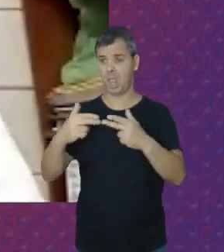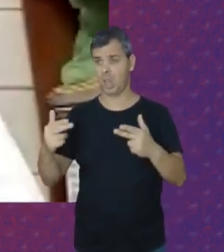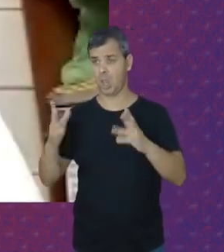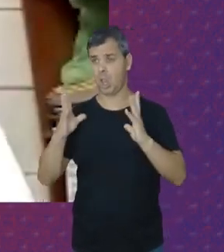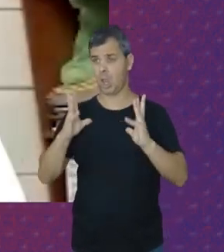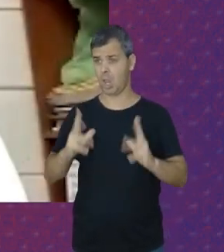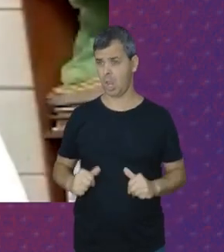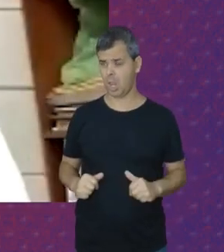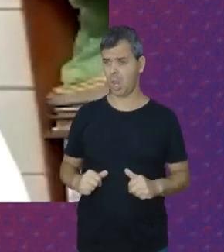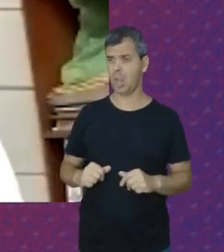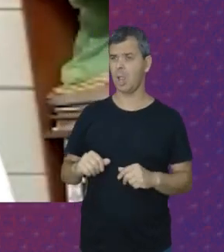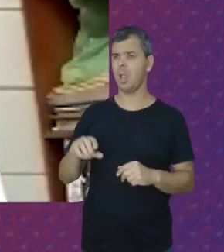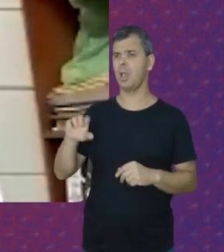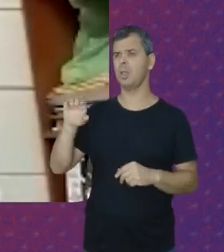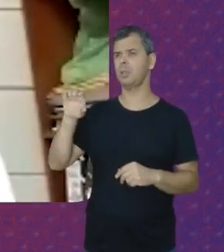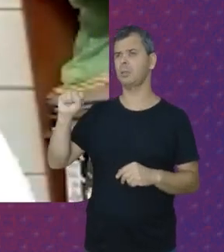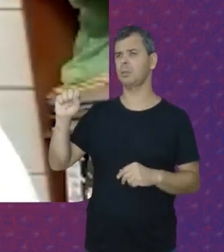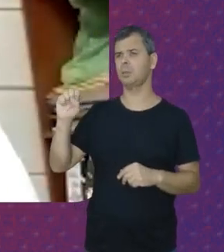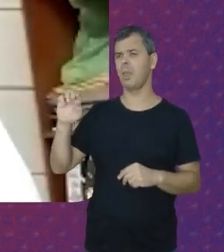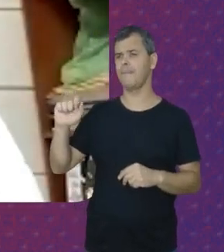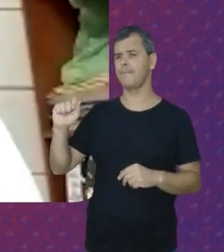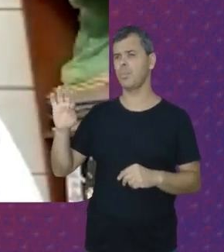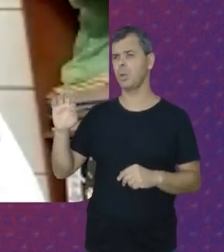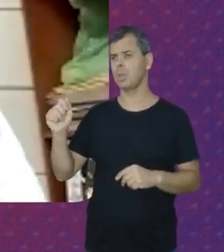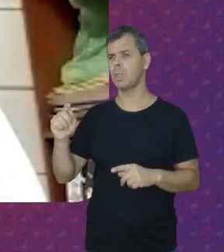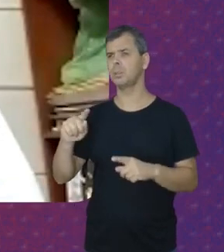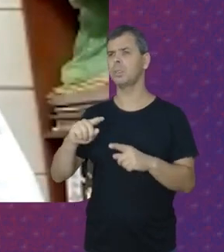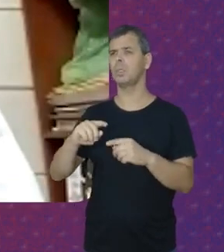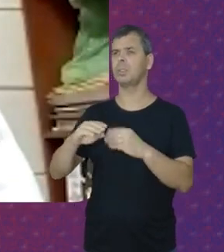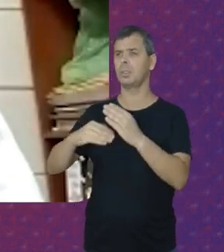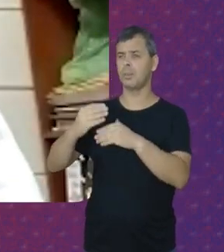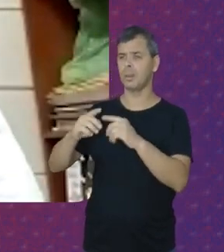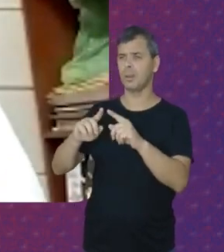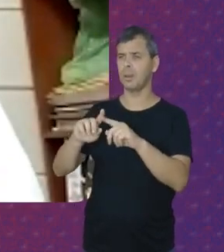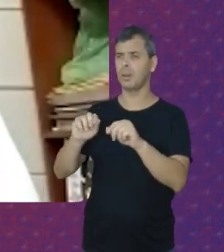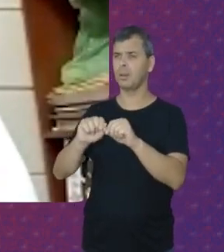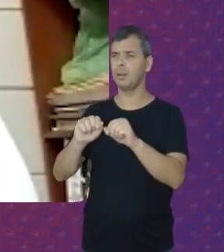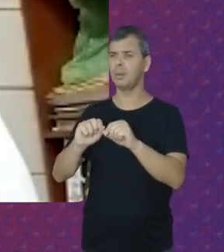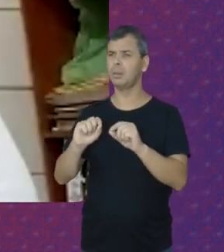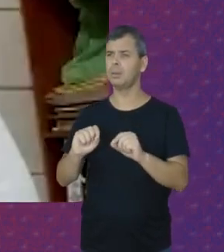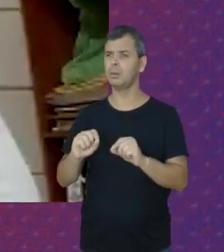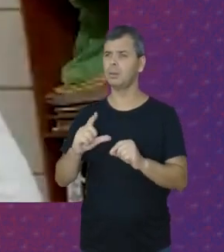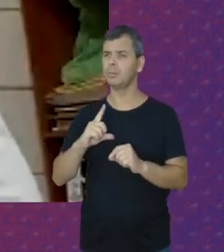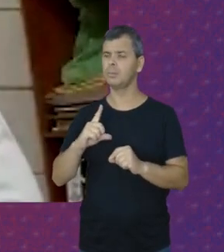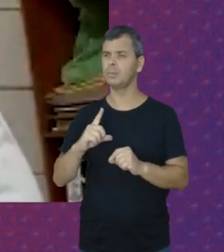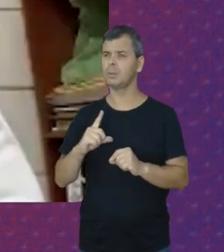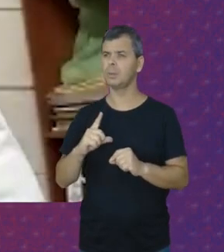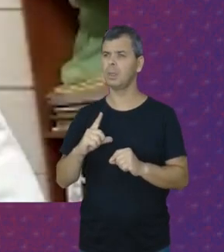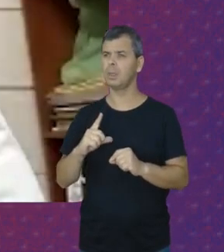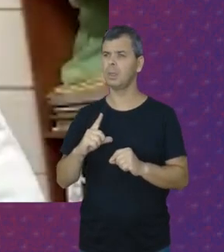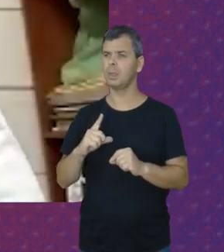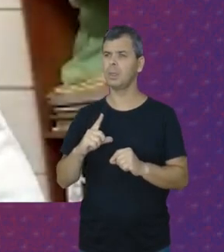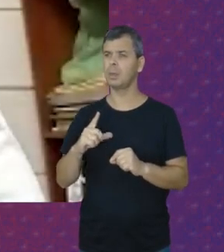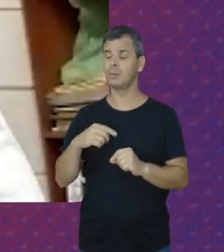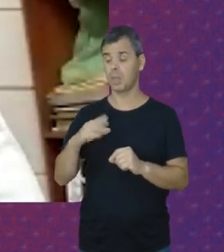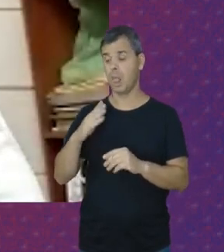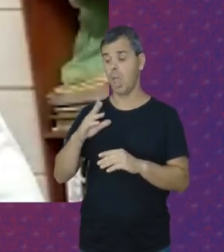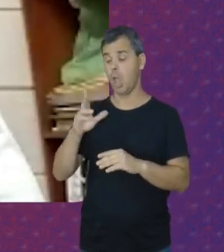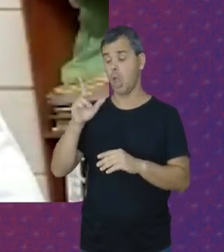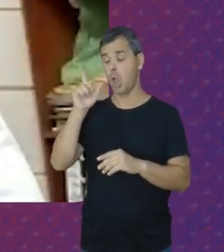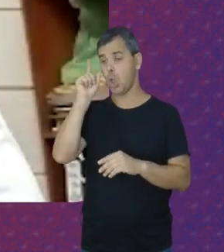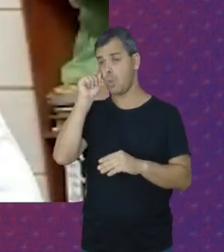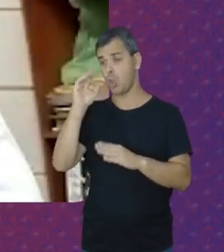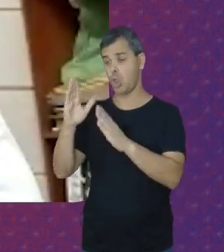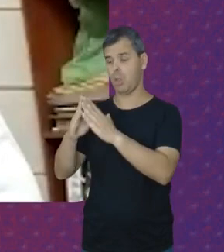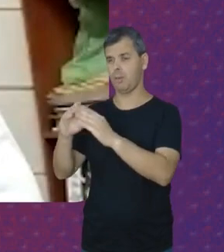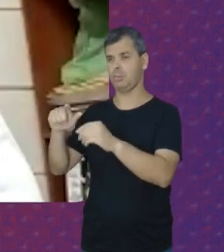leia-se, sabonete, desodorante, papel higiênico, e se ela dormisse no local de trabalho,